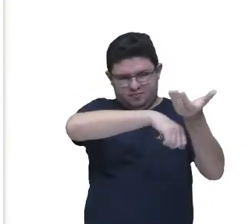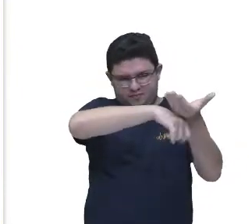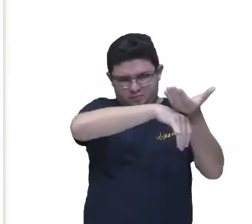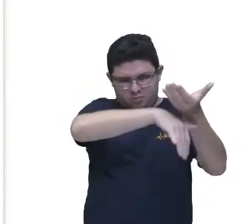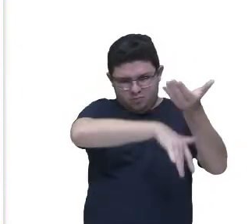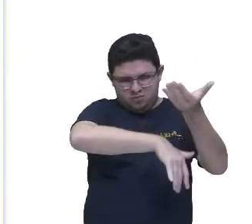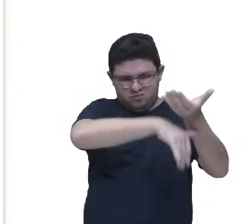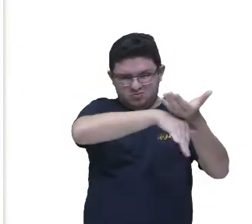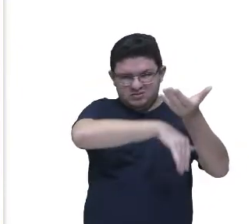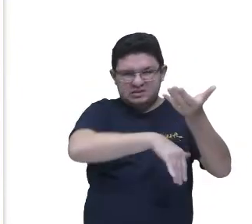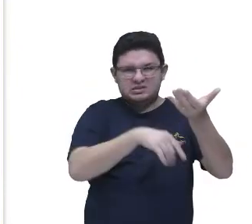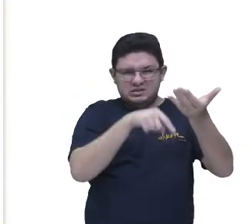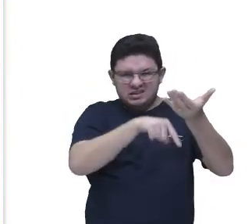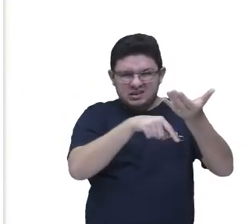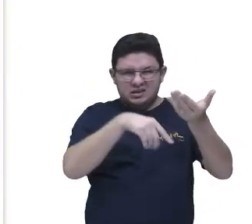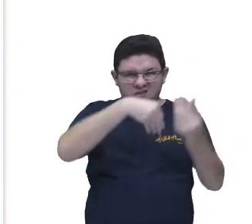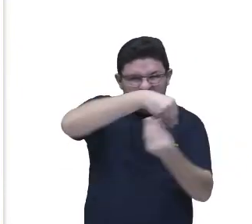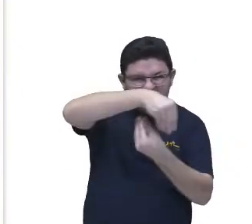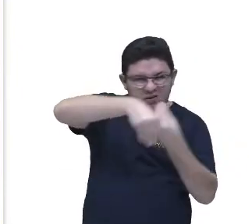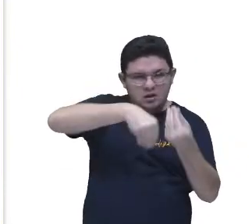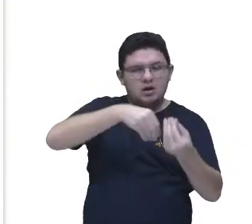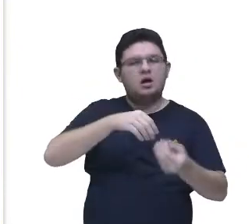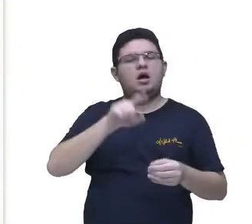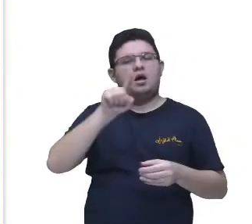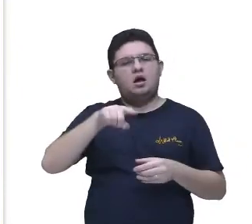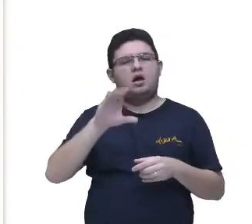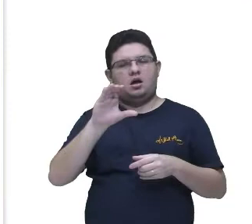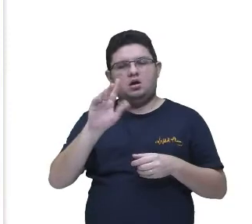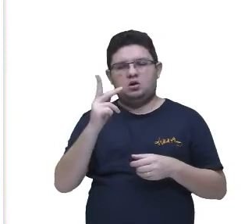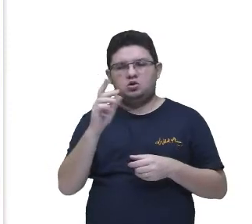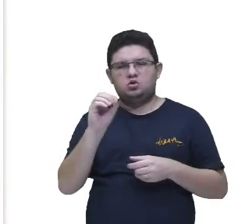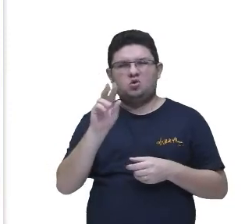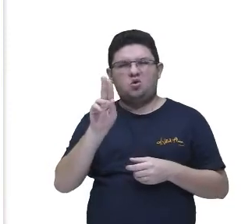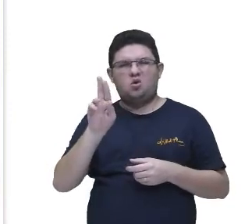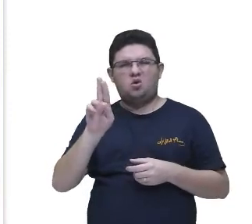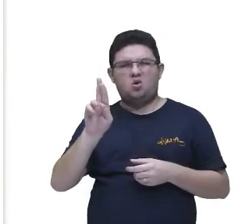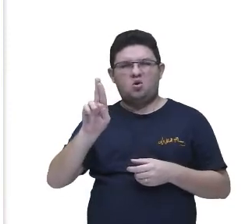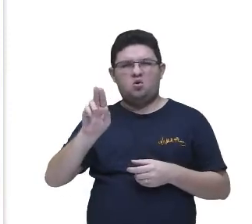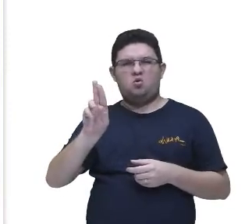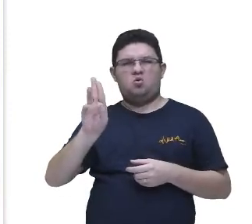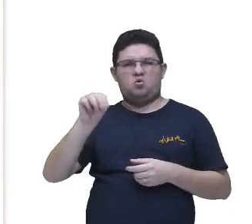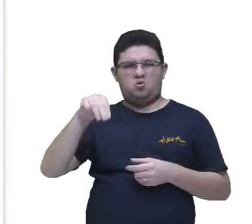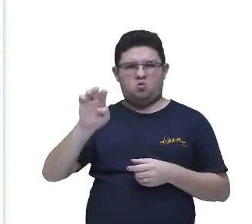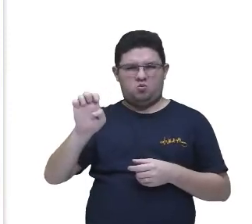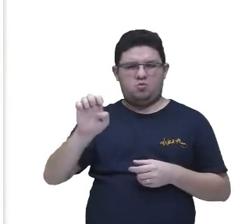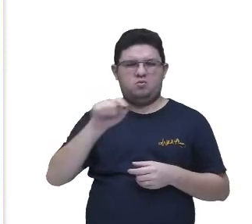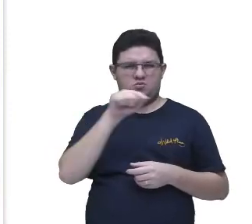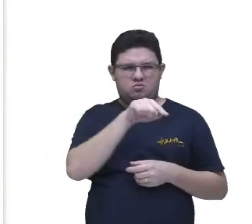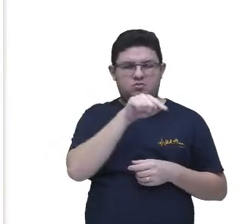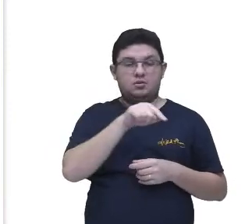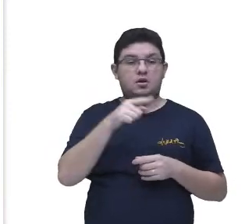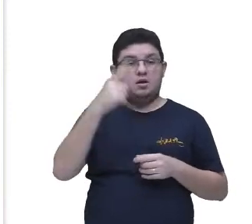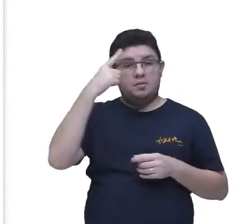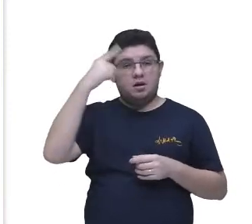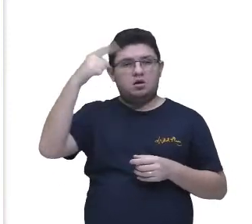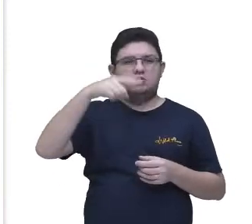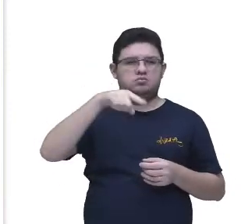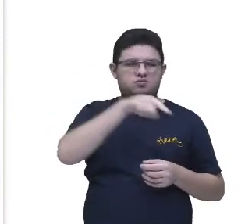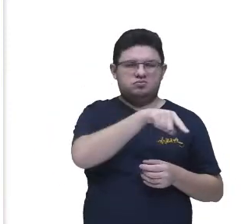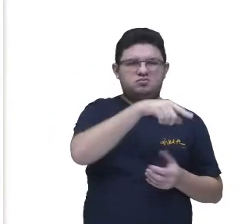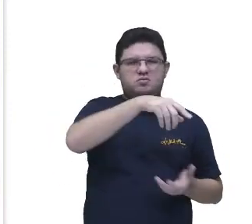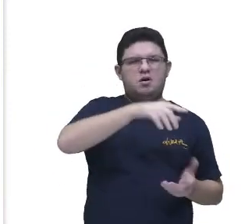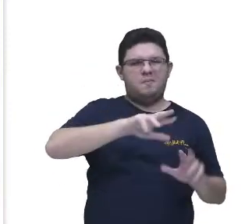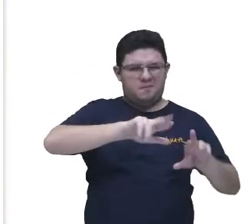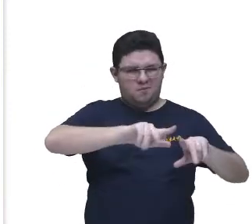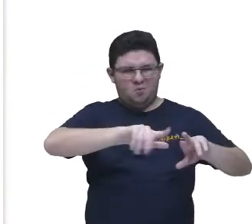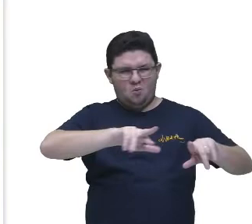né, viscoso, aquilo é o chorume. Agora tu imagina milhares de sacos de lixo produzindo aquele líquido. E